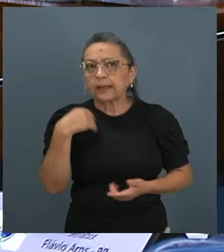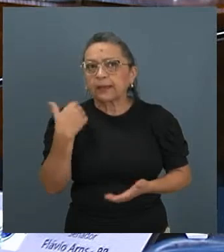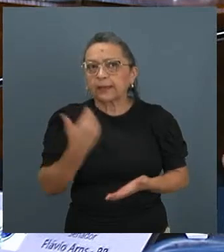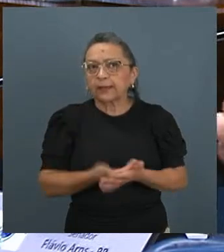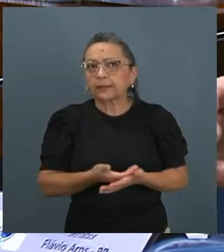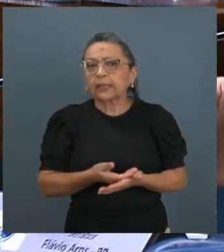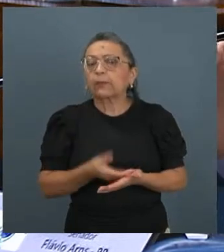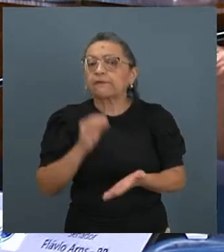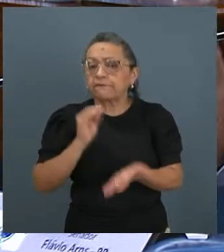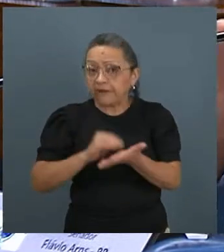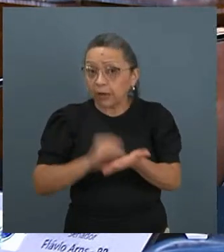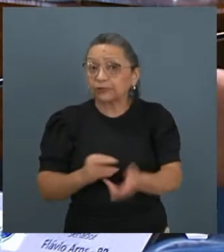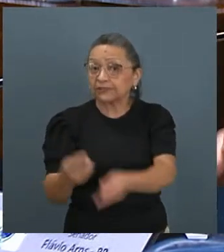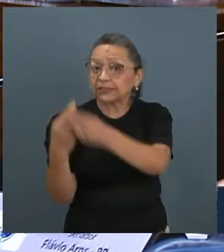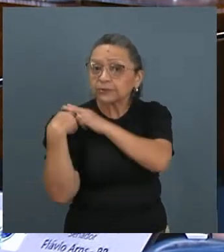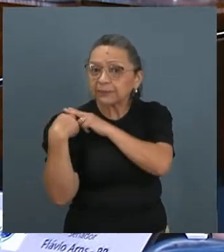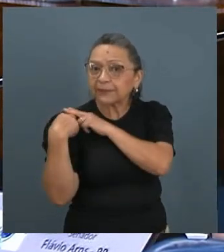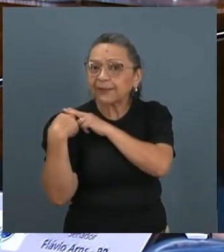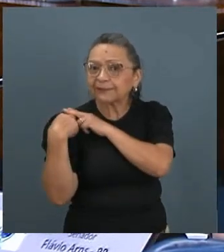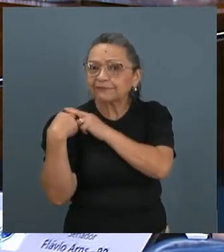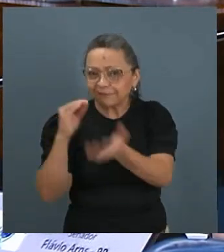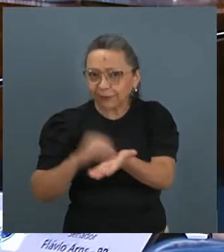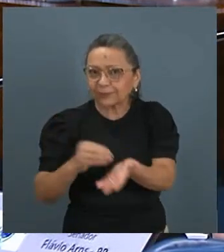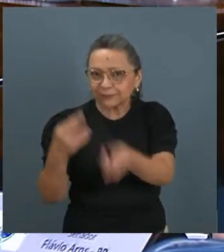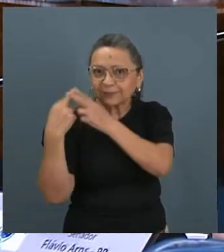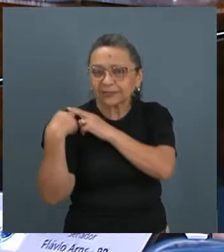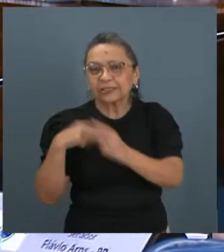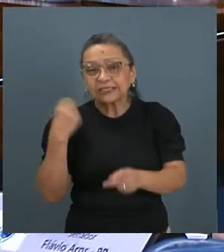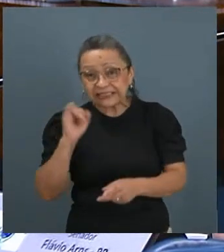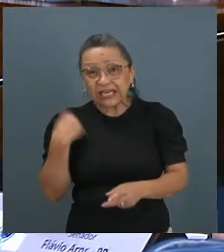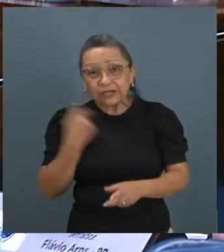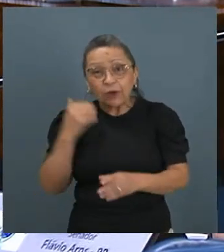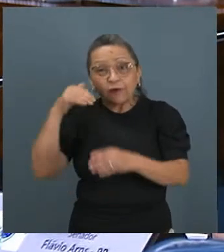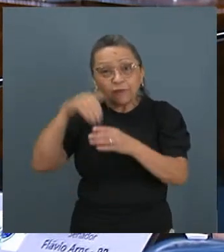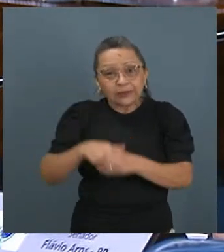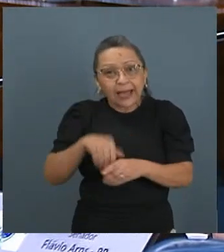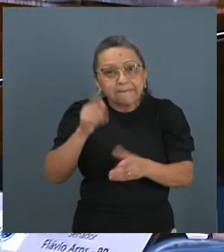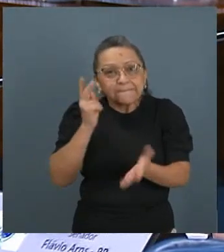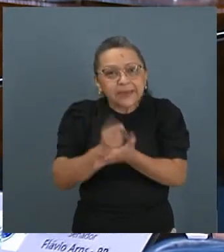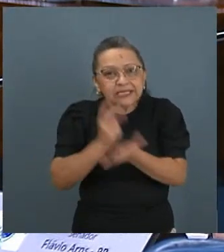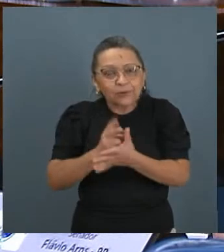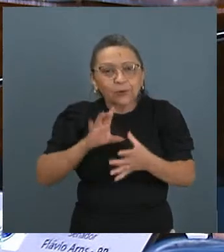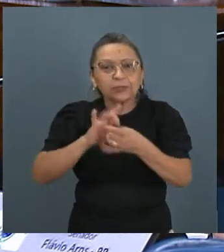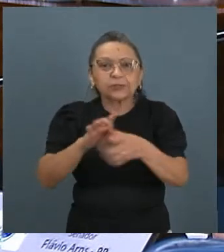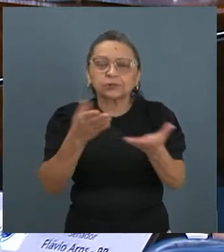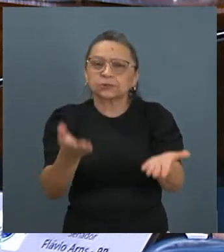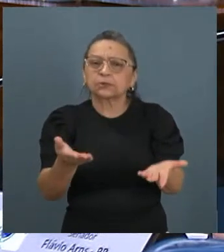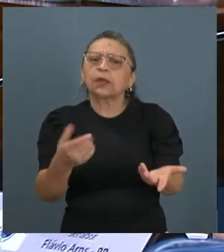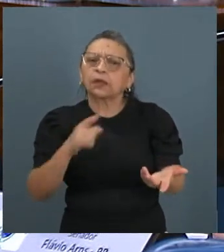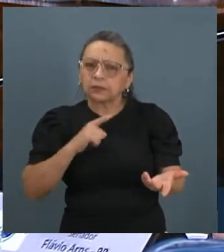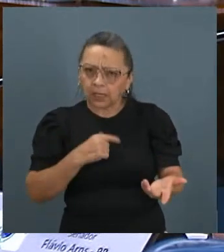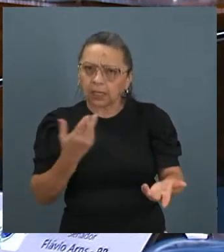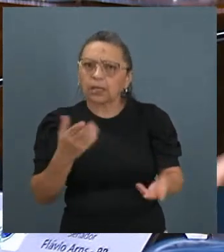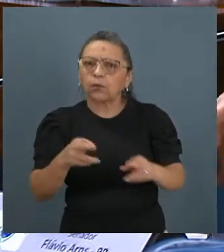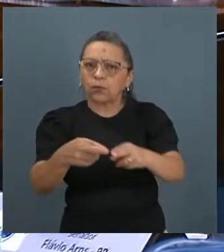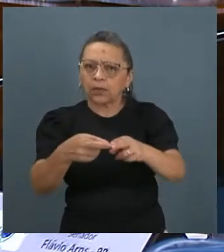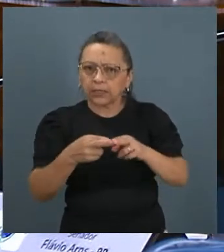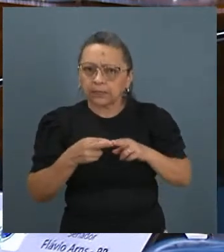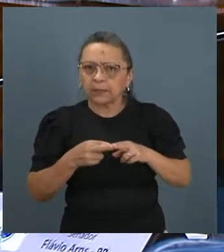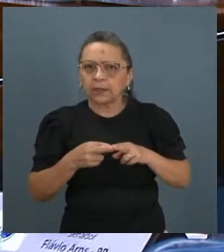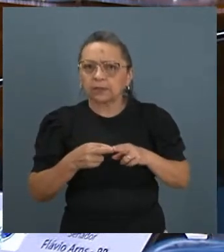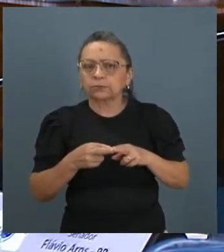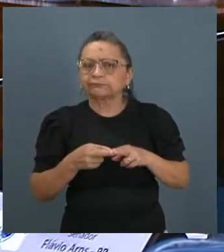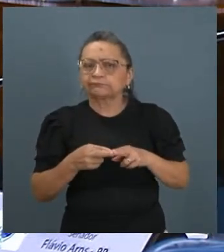uma irresponsabilidade, votarmos algo nesse sentido. Né? Há um requerimento tramitando, né,